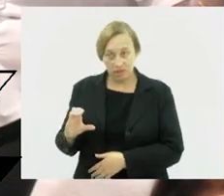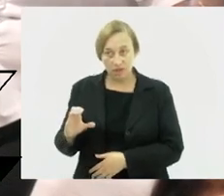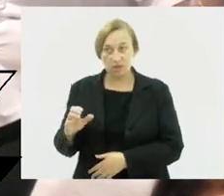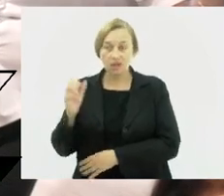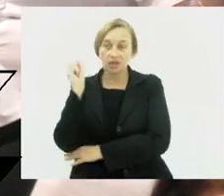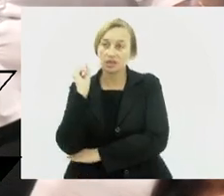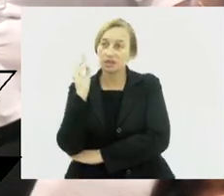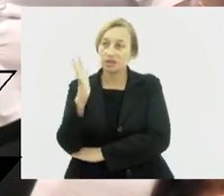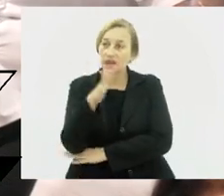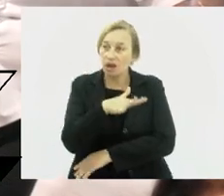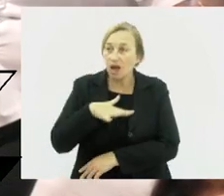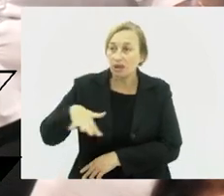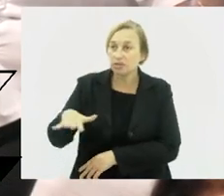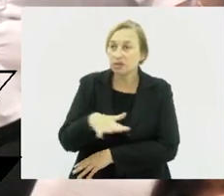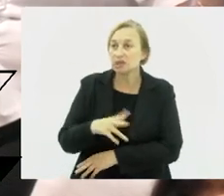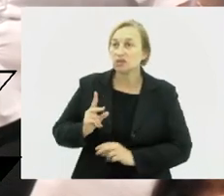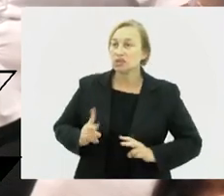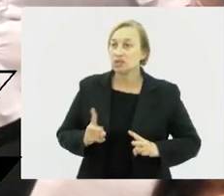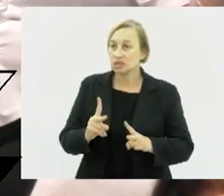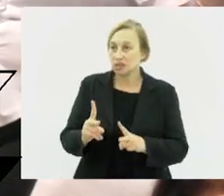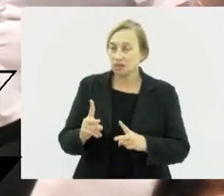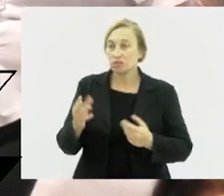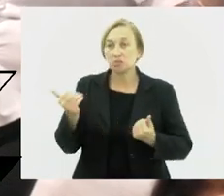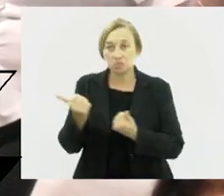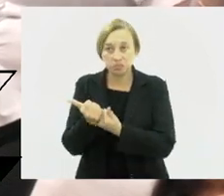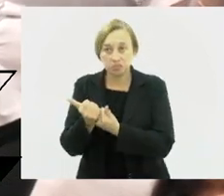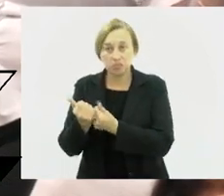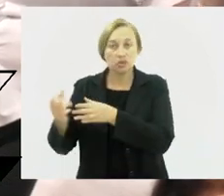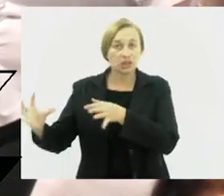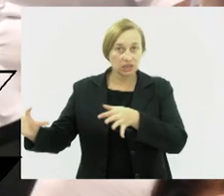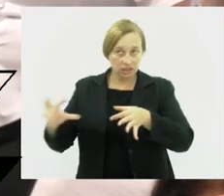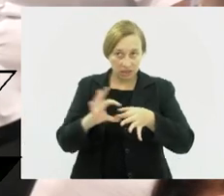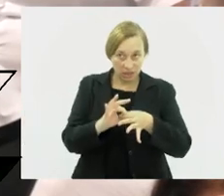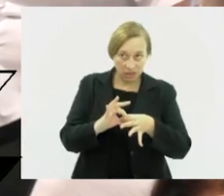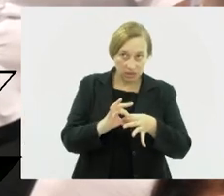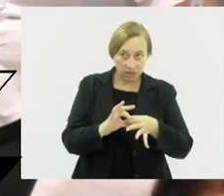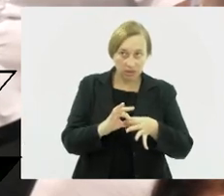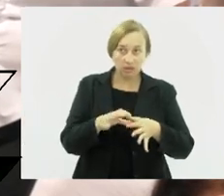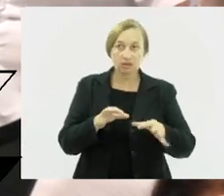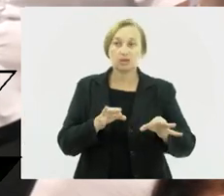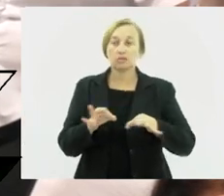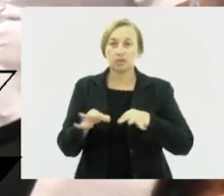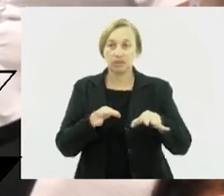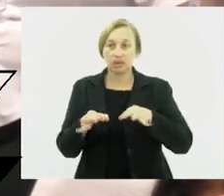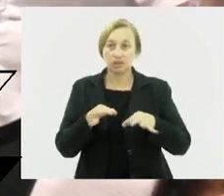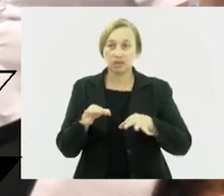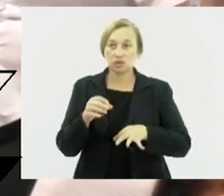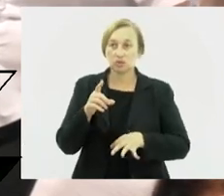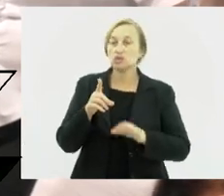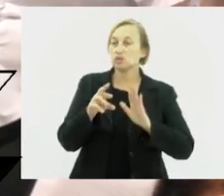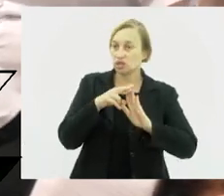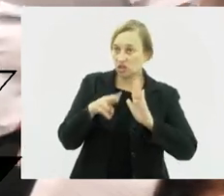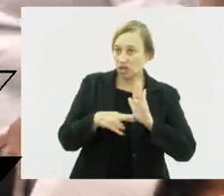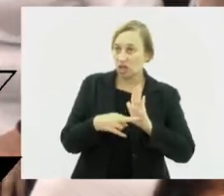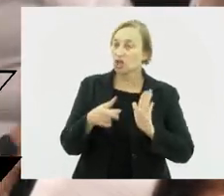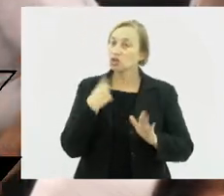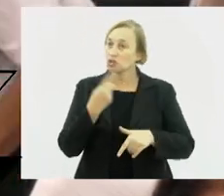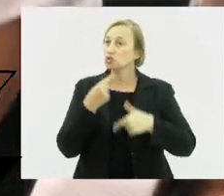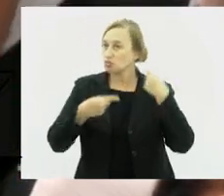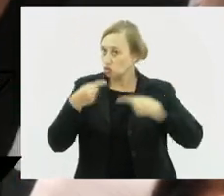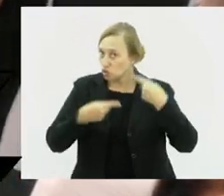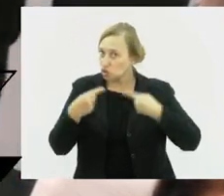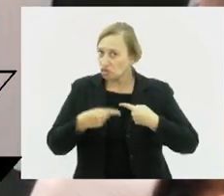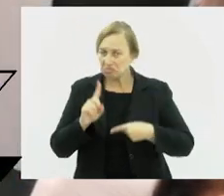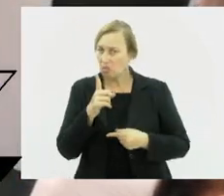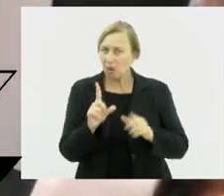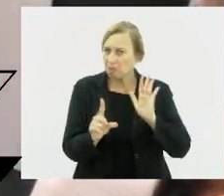ambiental e que também sempre esteve muito ligado na elaboração do código, e o que nós estamos discutindo é isso, não é uma